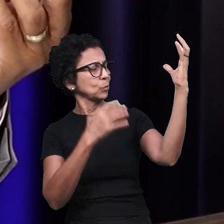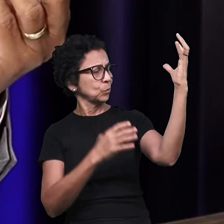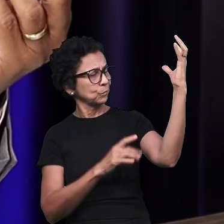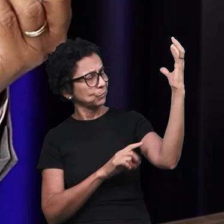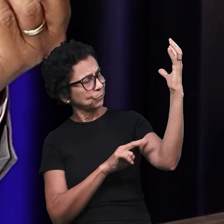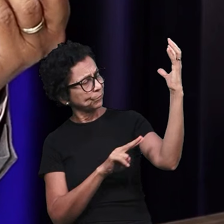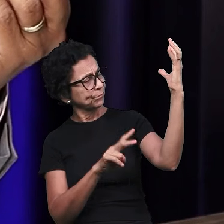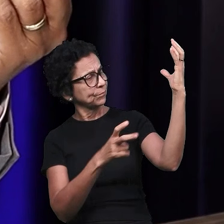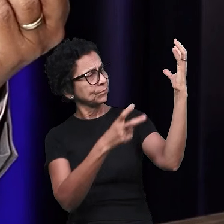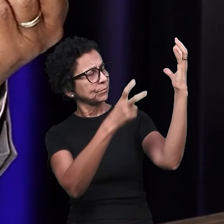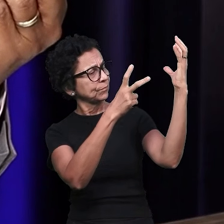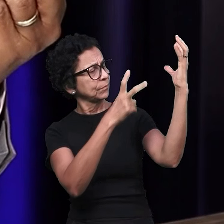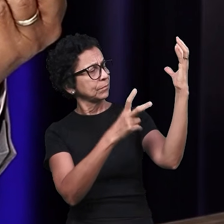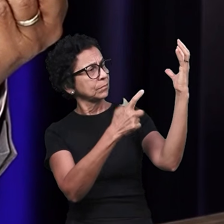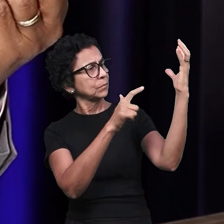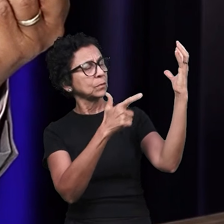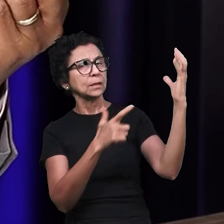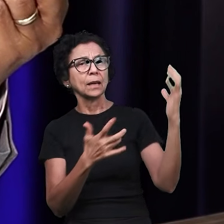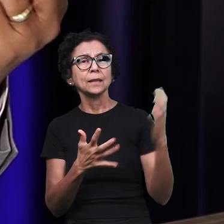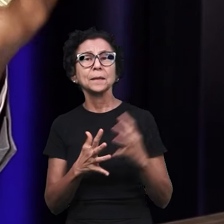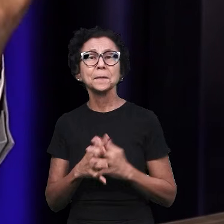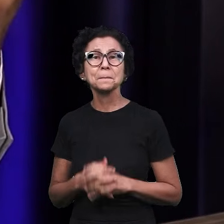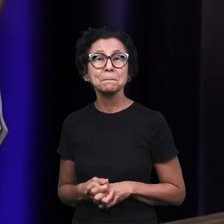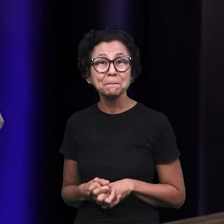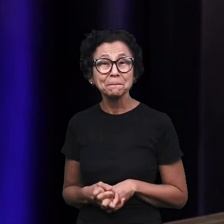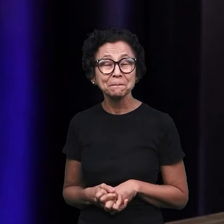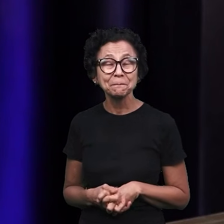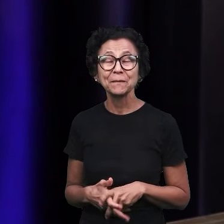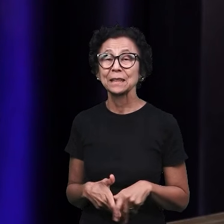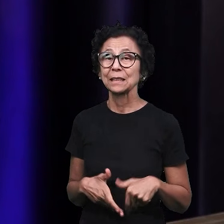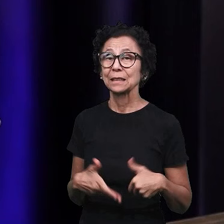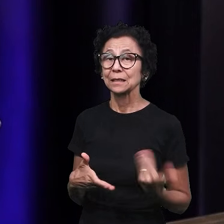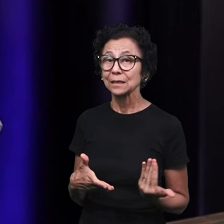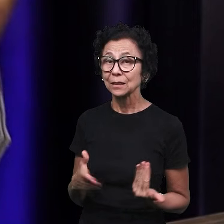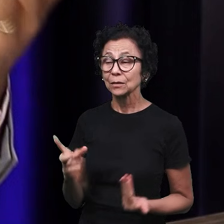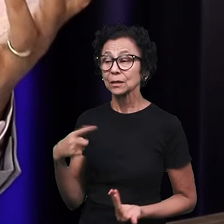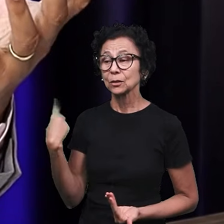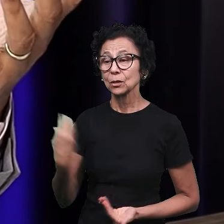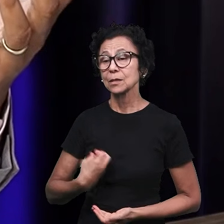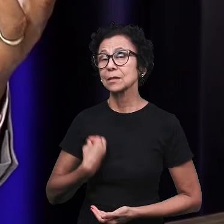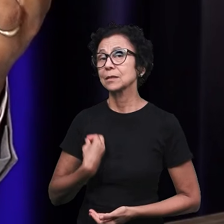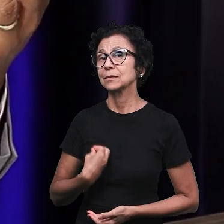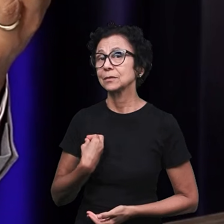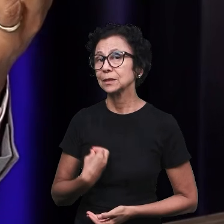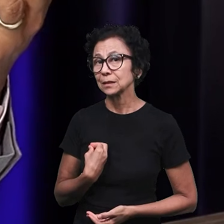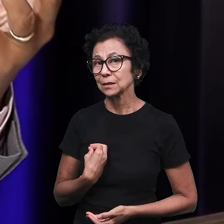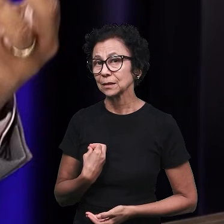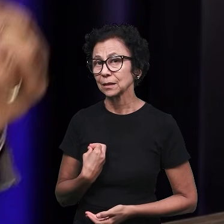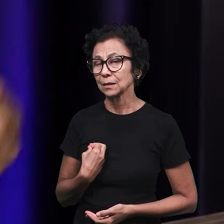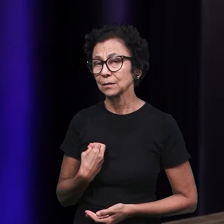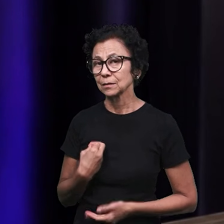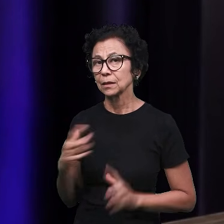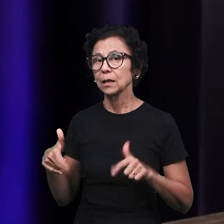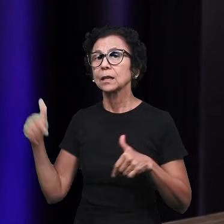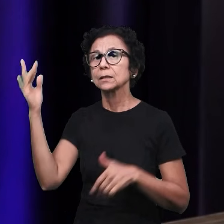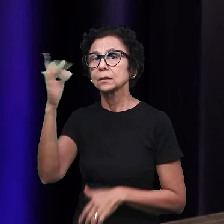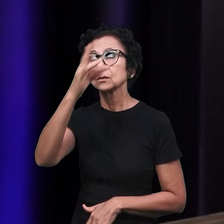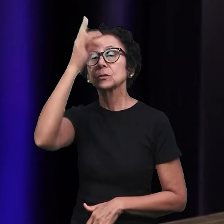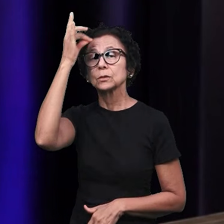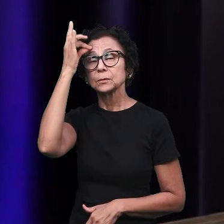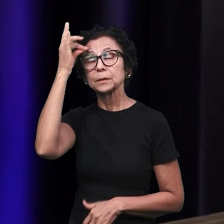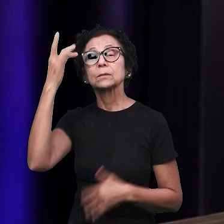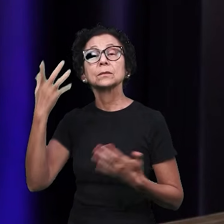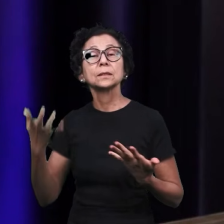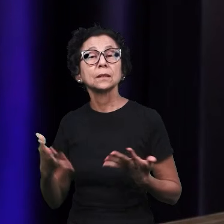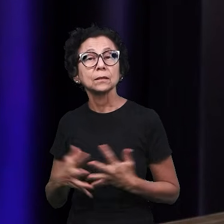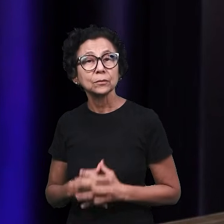grande ensino, né? Porque o que o Senhor quer ver no homem são os frutos da operação do Espírito Santo na